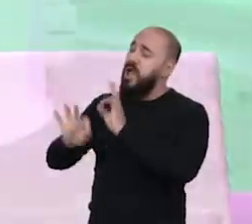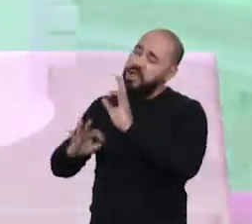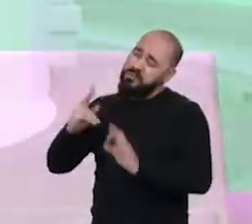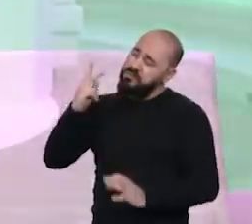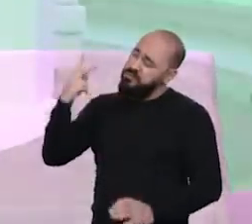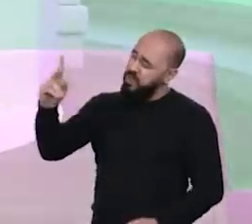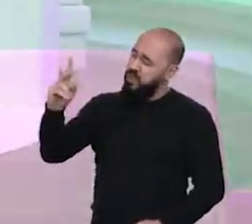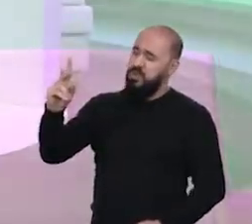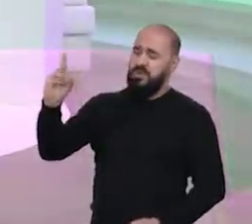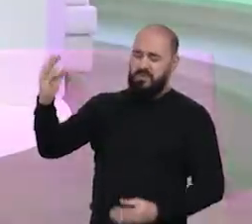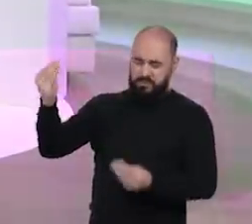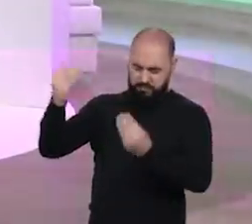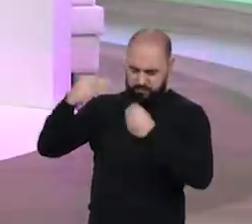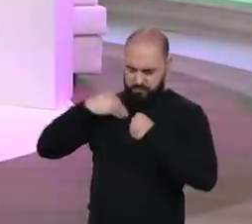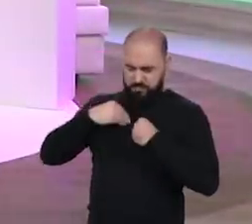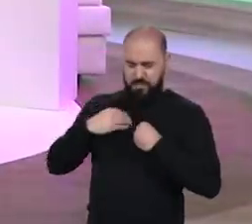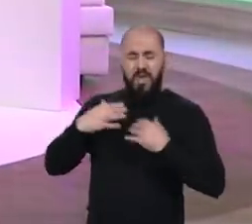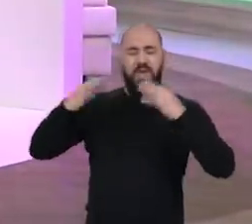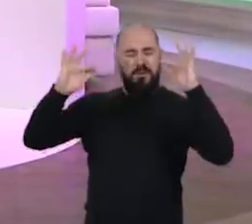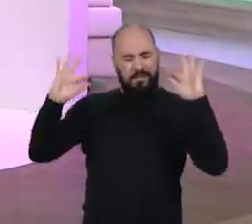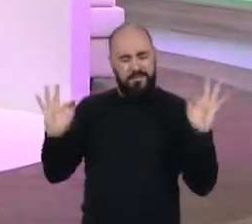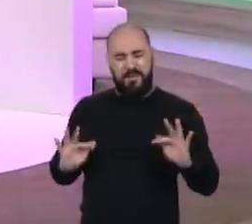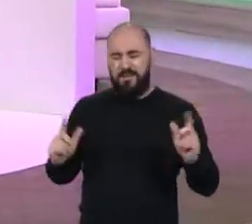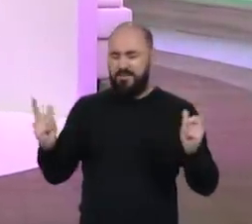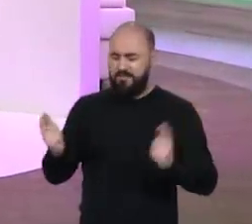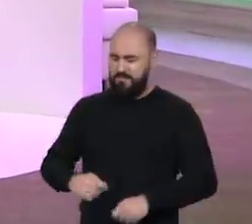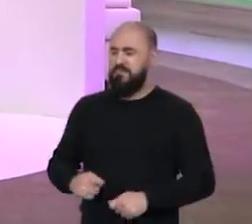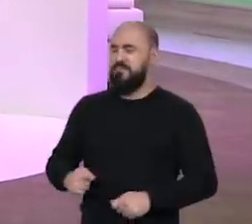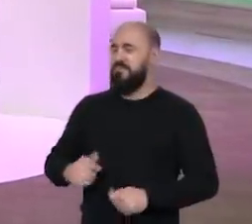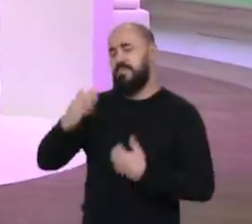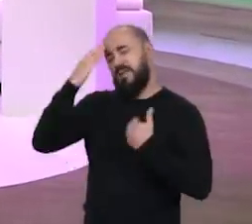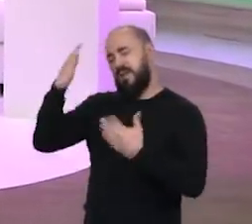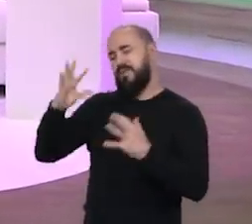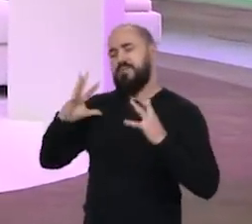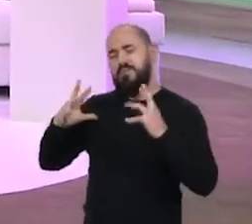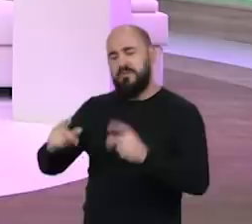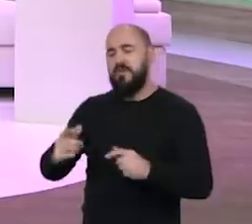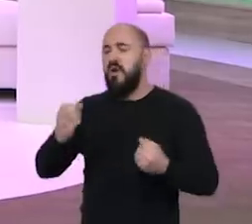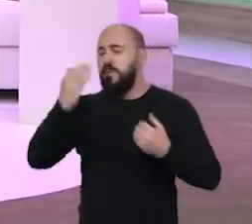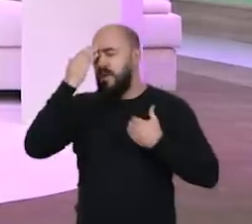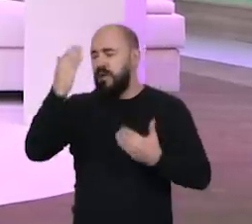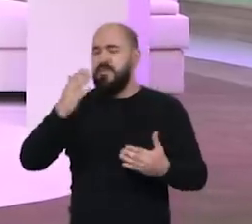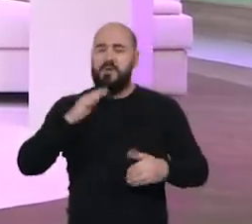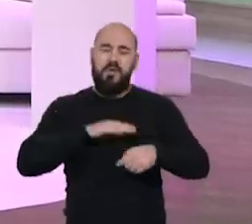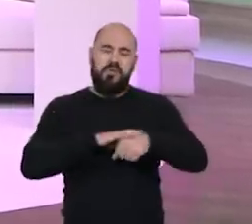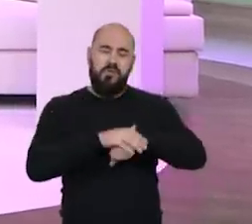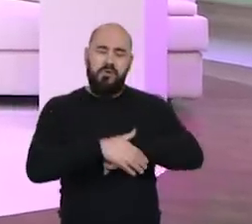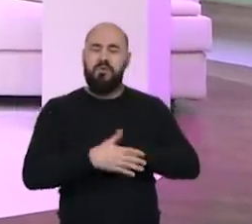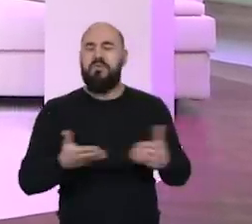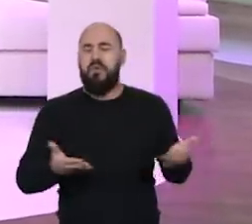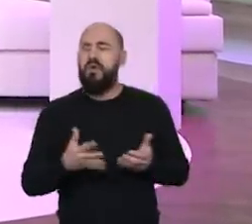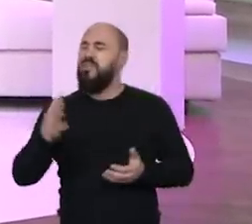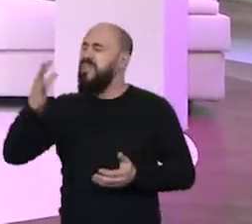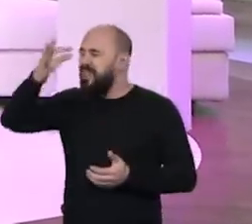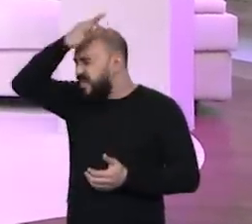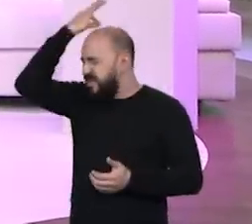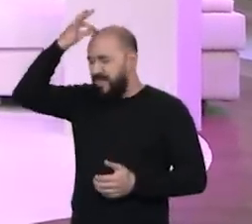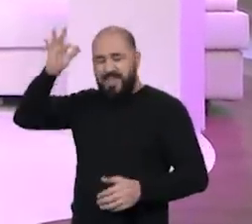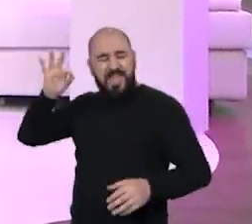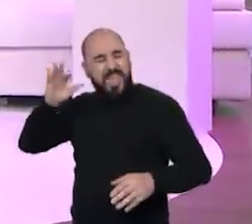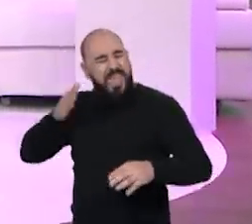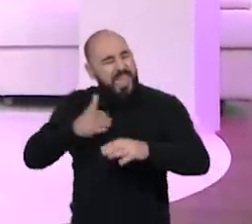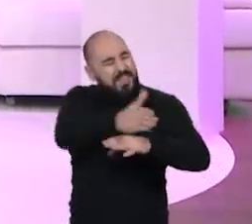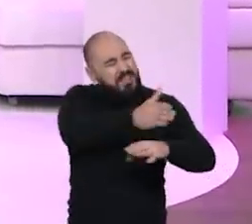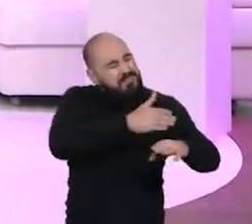na nossa vida é para a nossa felicidade. Obrigada por tudo, obrigada por esta noite, invada as casas que agora estão